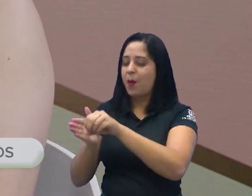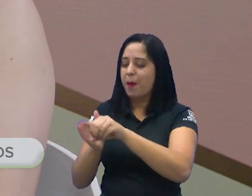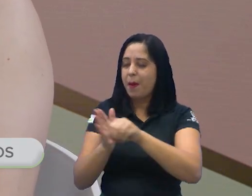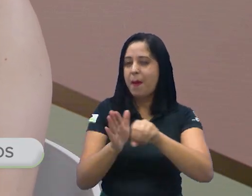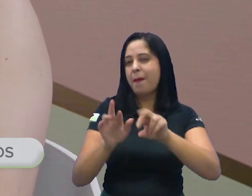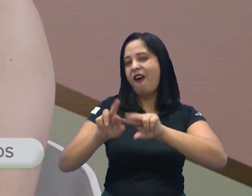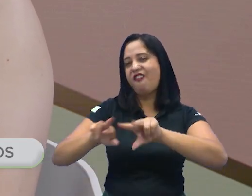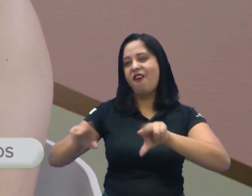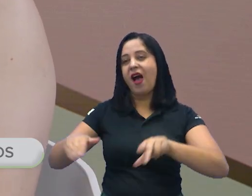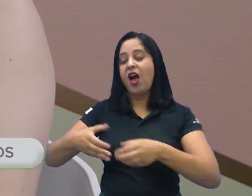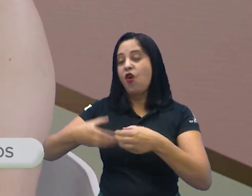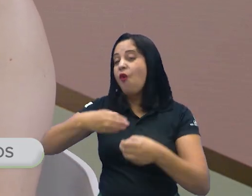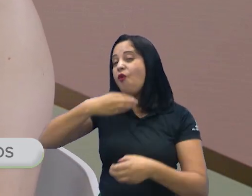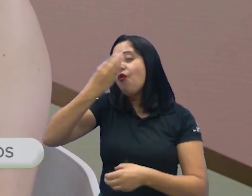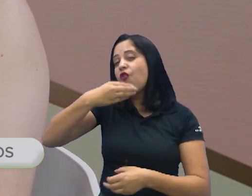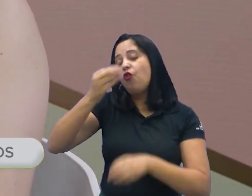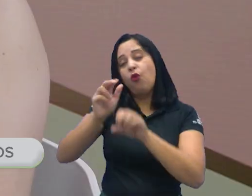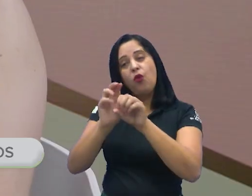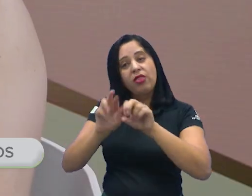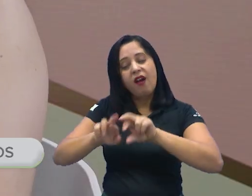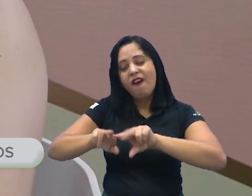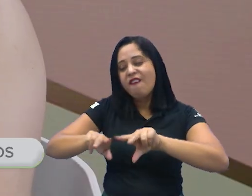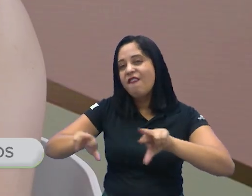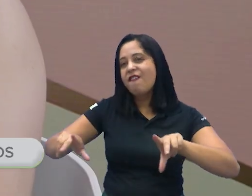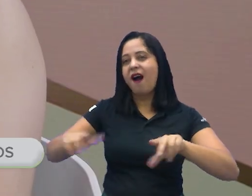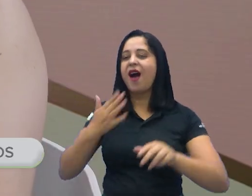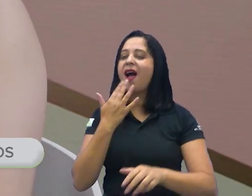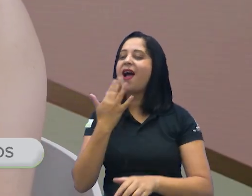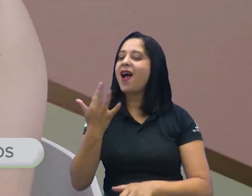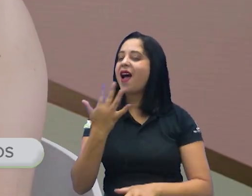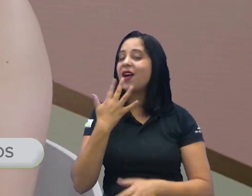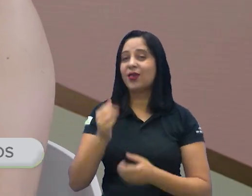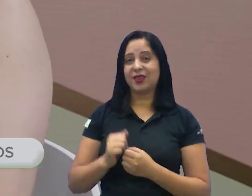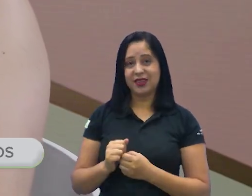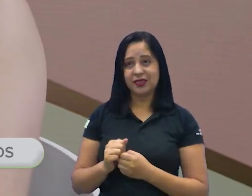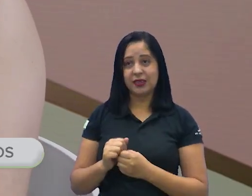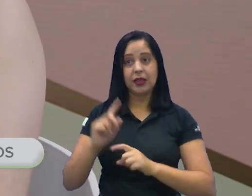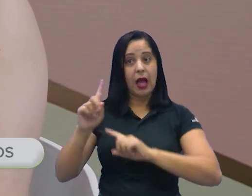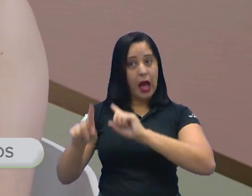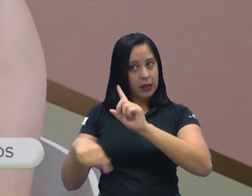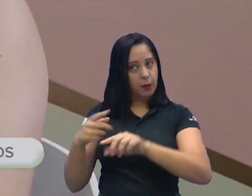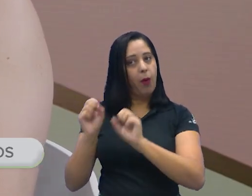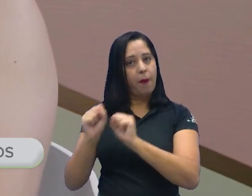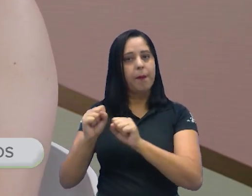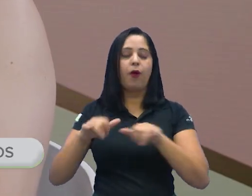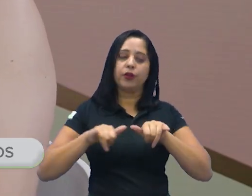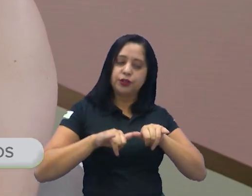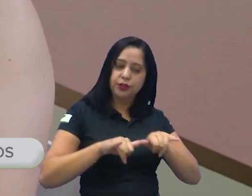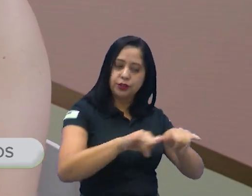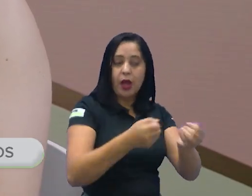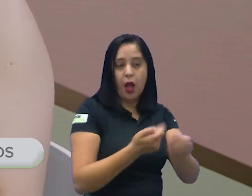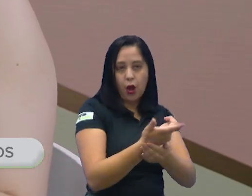minerais sendo abastecidas, né? Para depois a gente complementar com os supermercados, que seriam os cereais e as